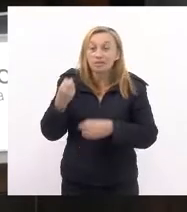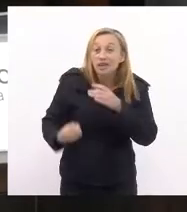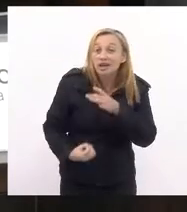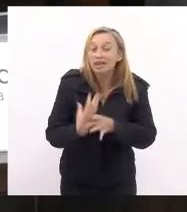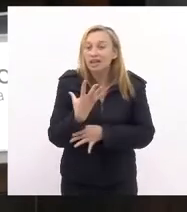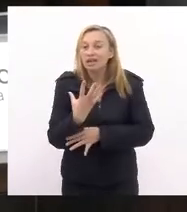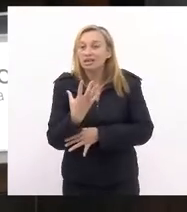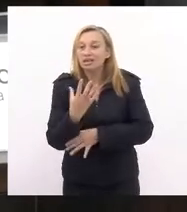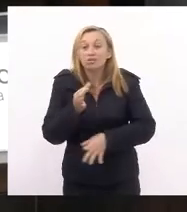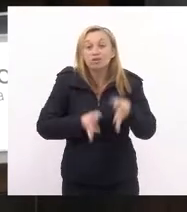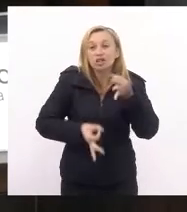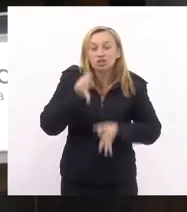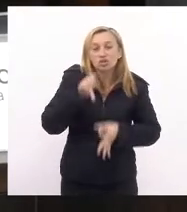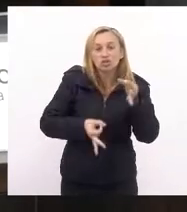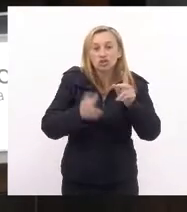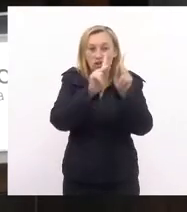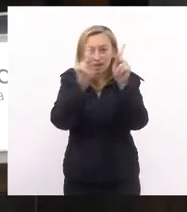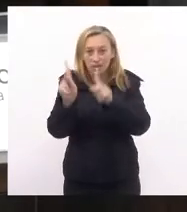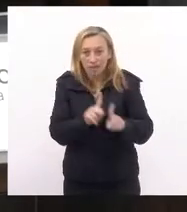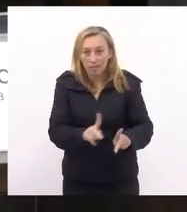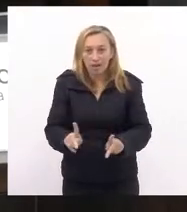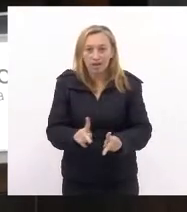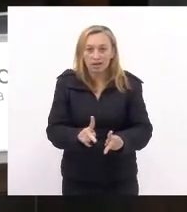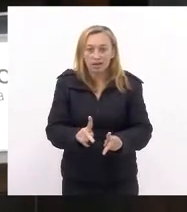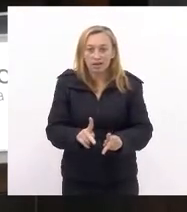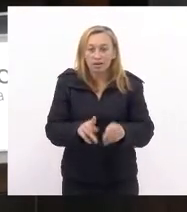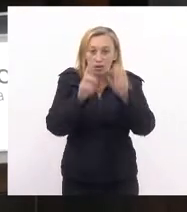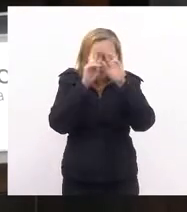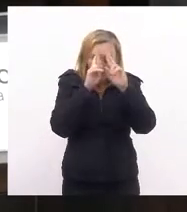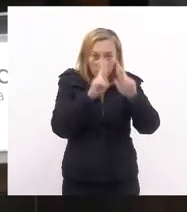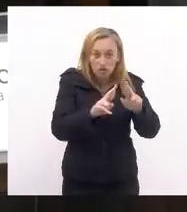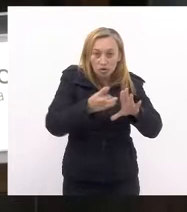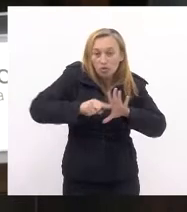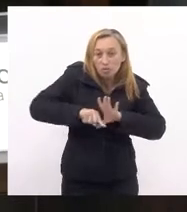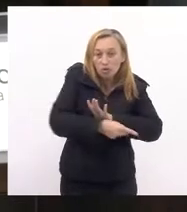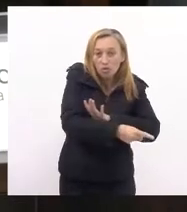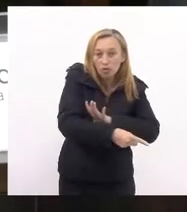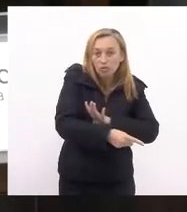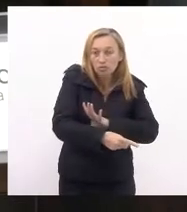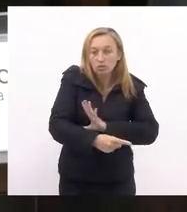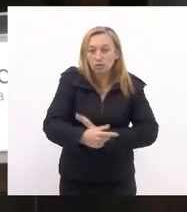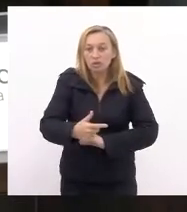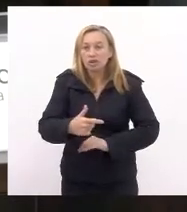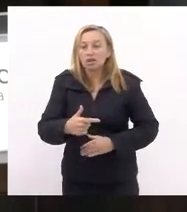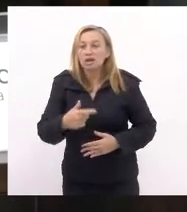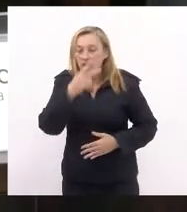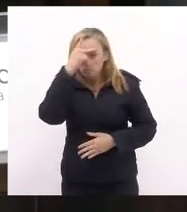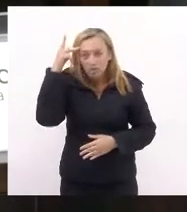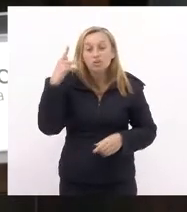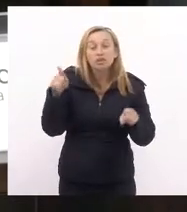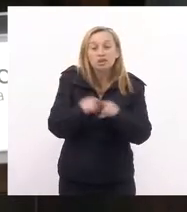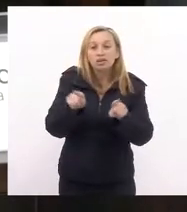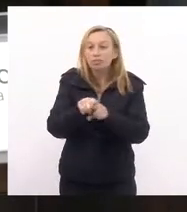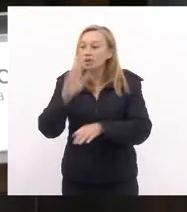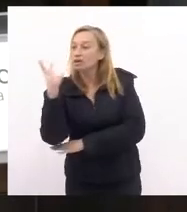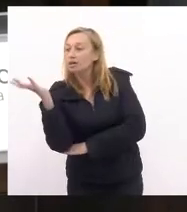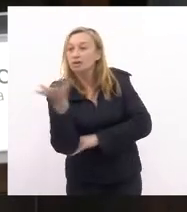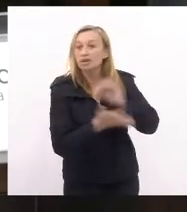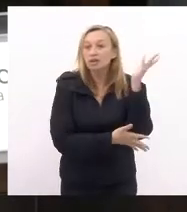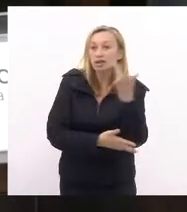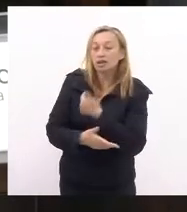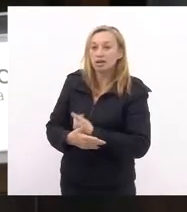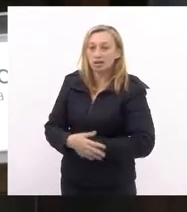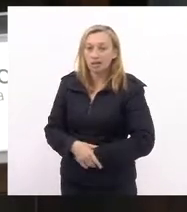construção da justiça e da paz, com respeito profundo ao ser humano e ao meio ambiente, que é a casa comum de